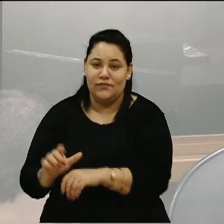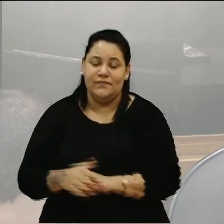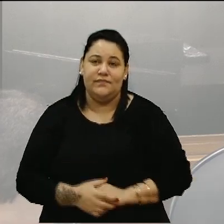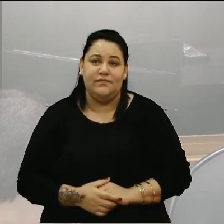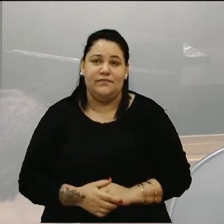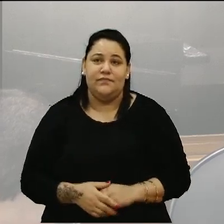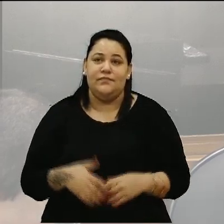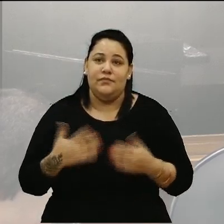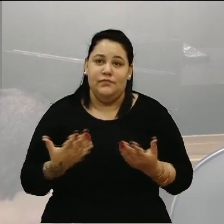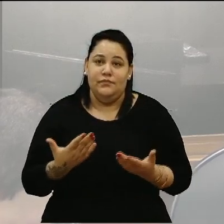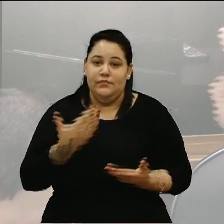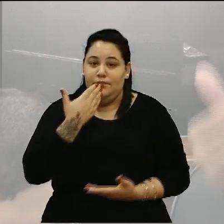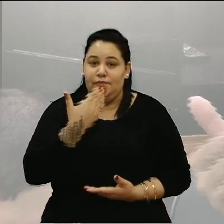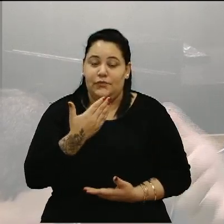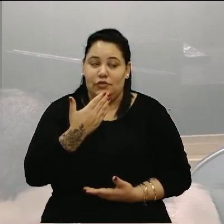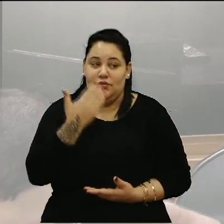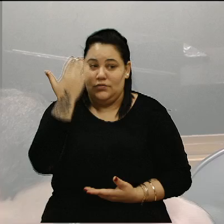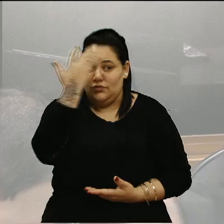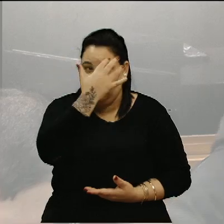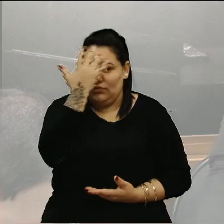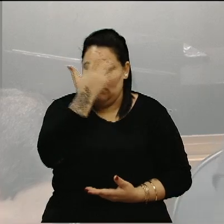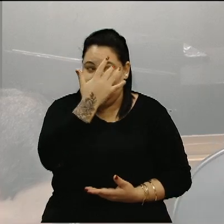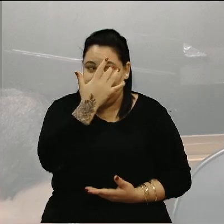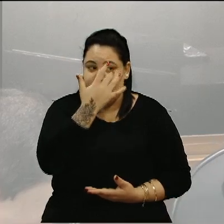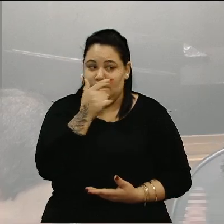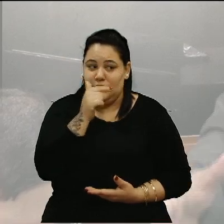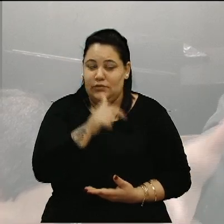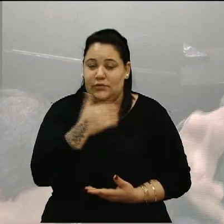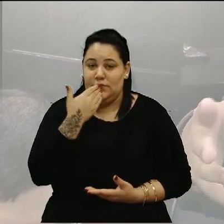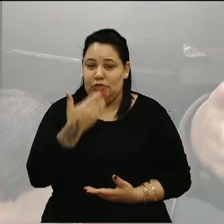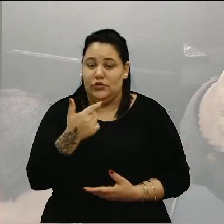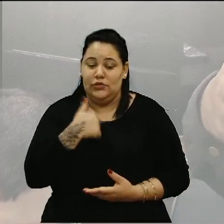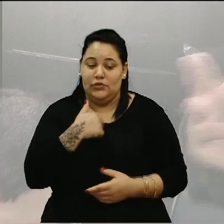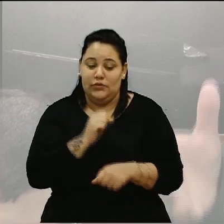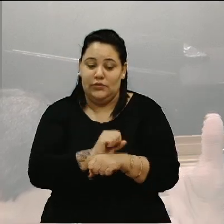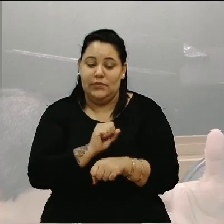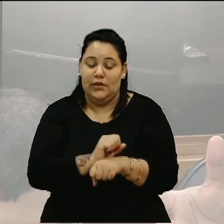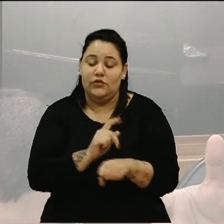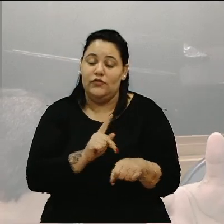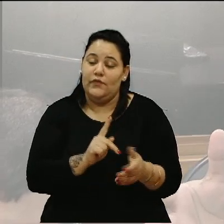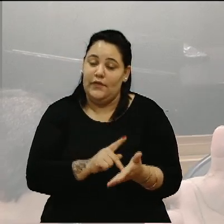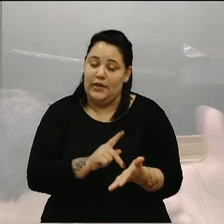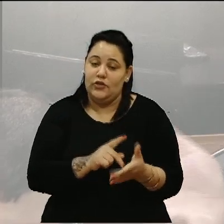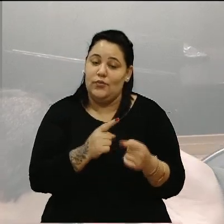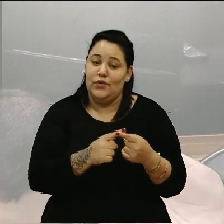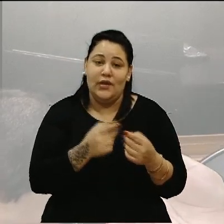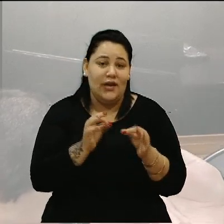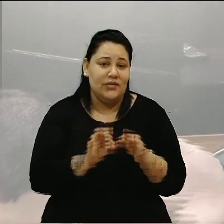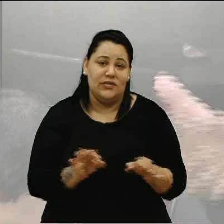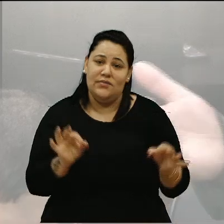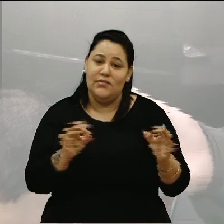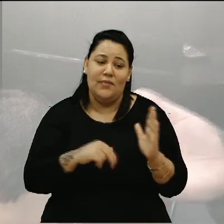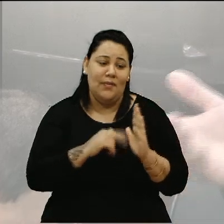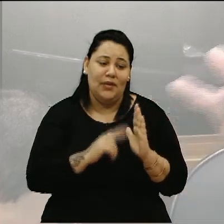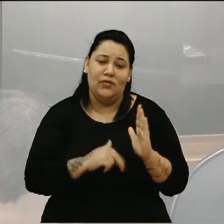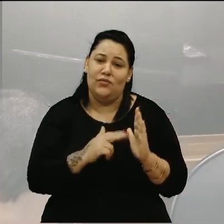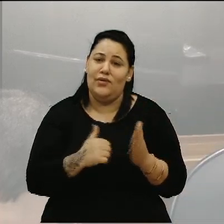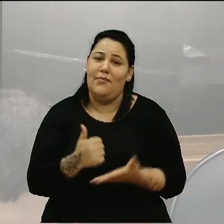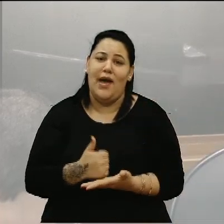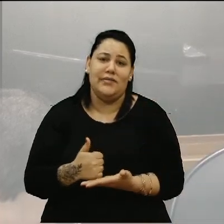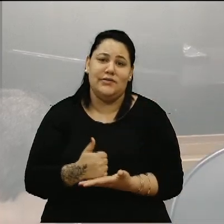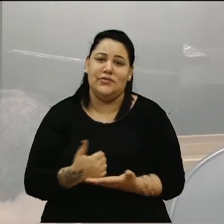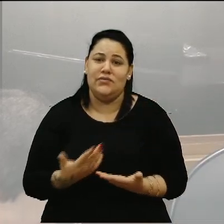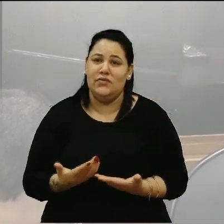vou remeter ao prefeito Adiló essa solicitação e espero, como é algo relativamente simples, que é a pintura, ou nós vamos